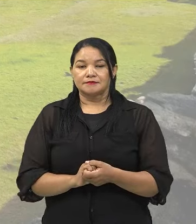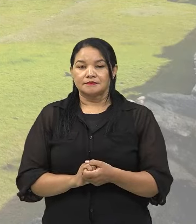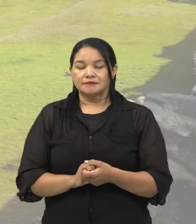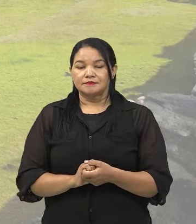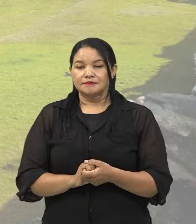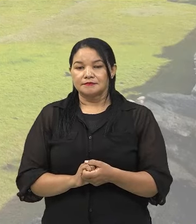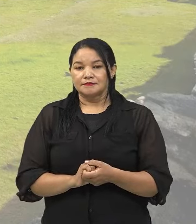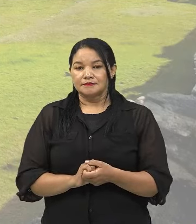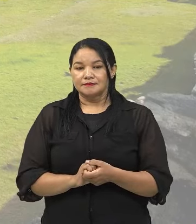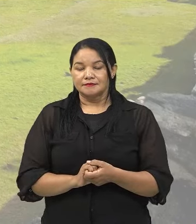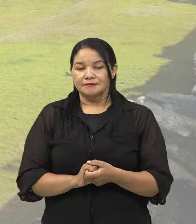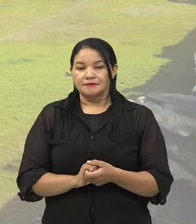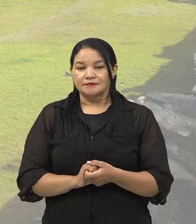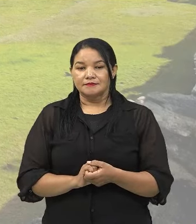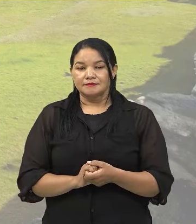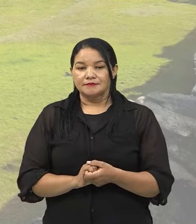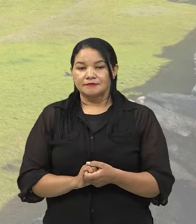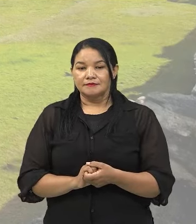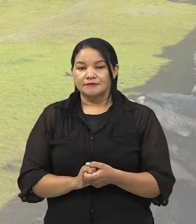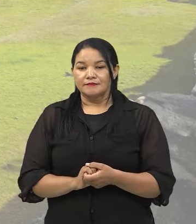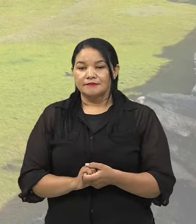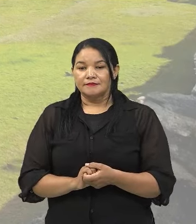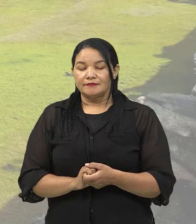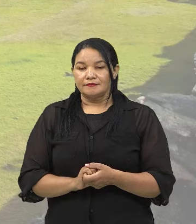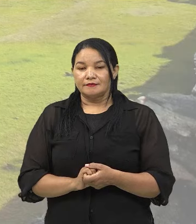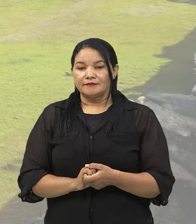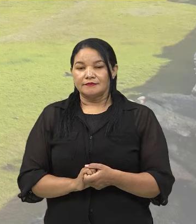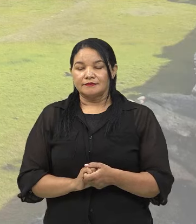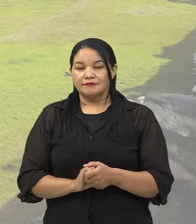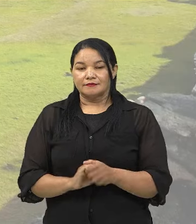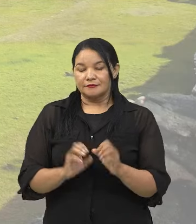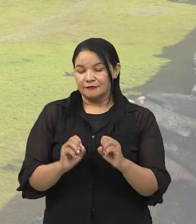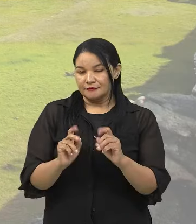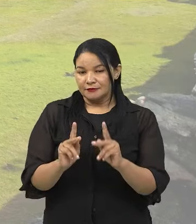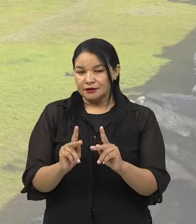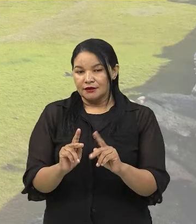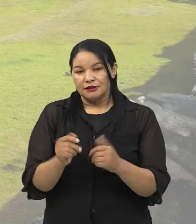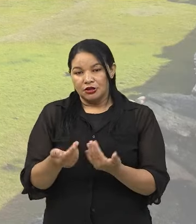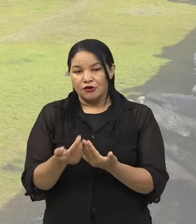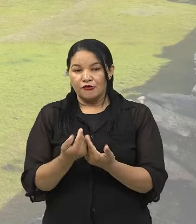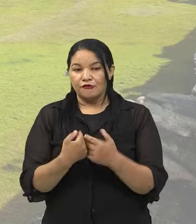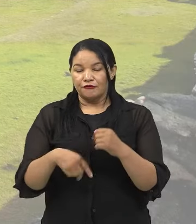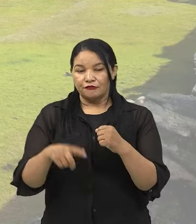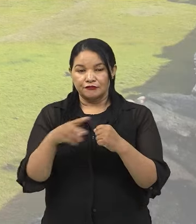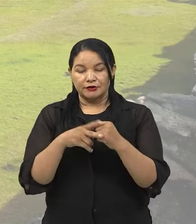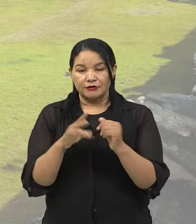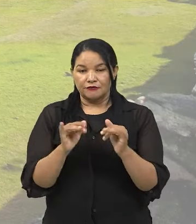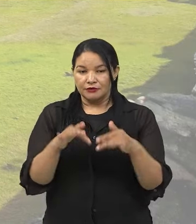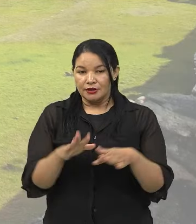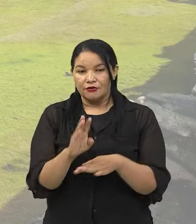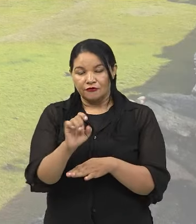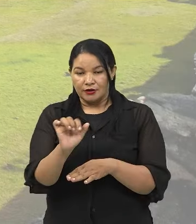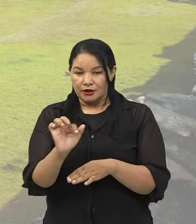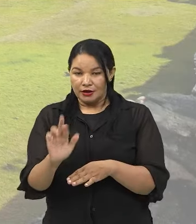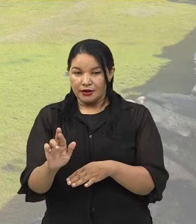aprendido. E entender, entendido, tá bom? Então, verbos terminados em